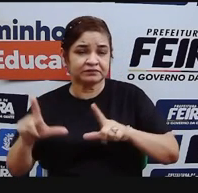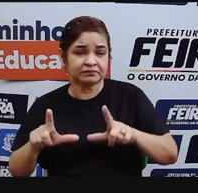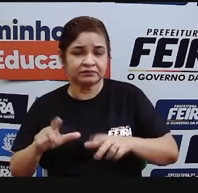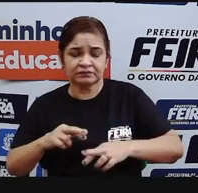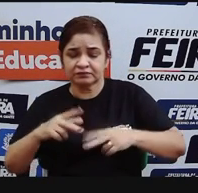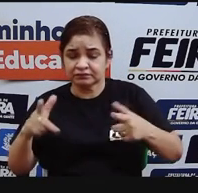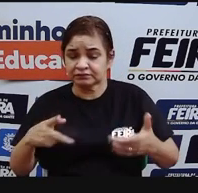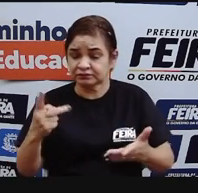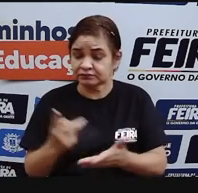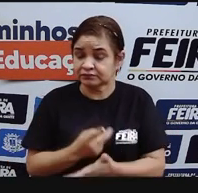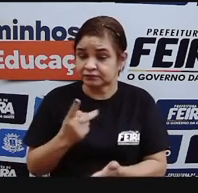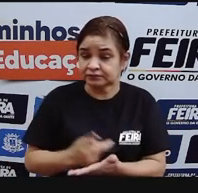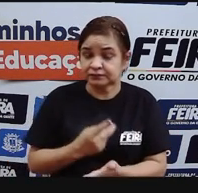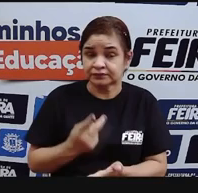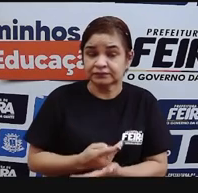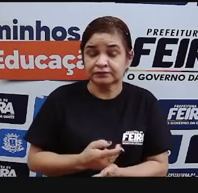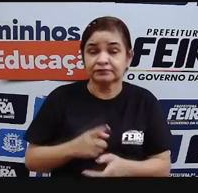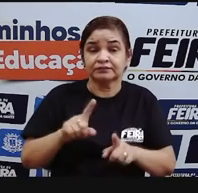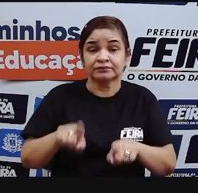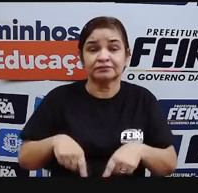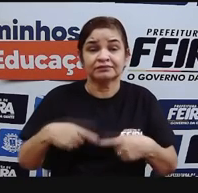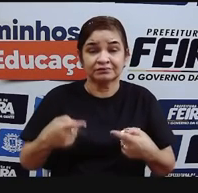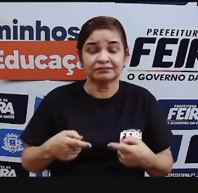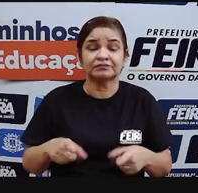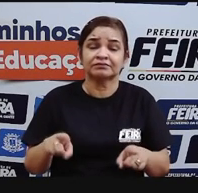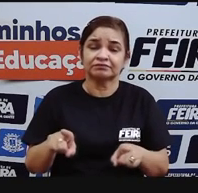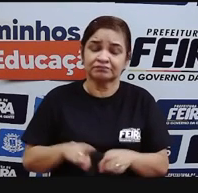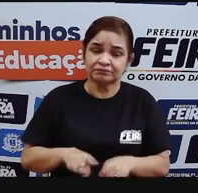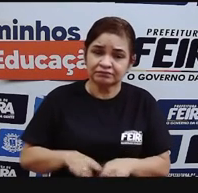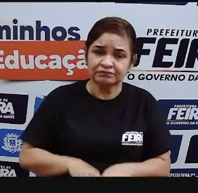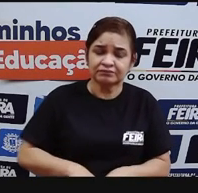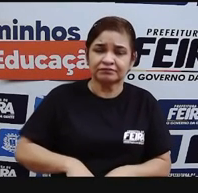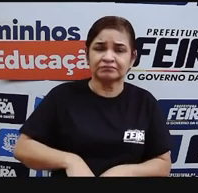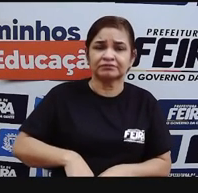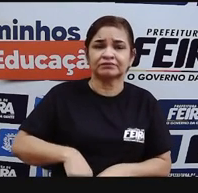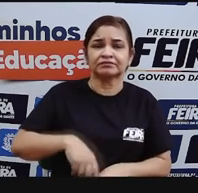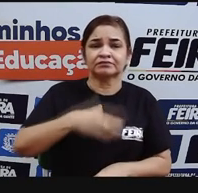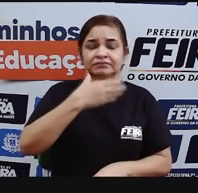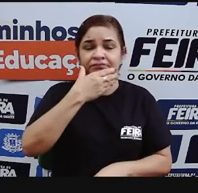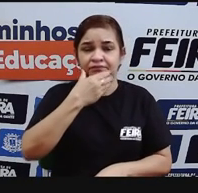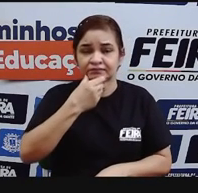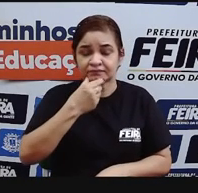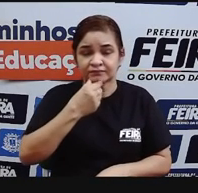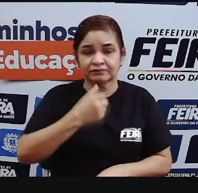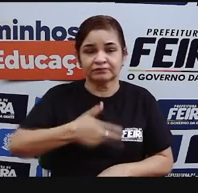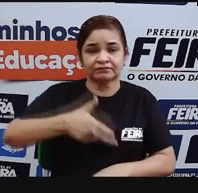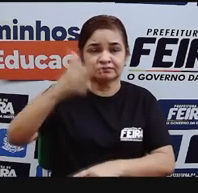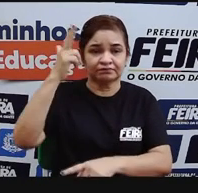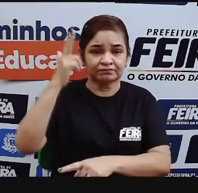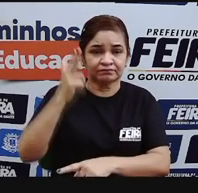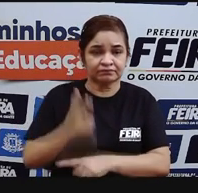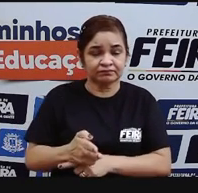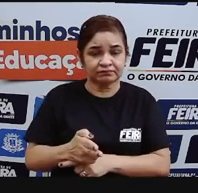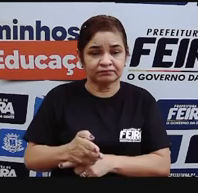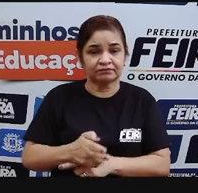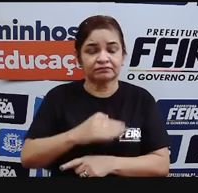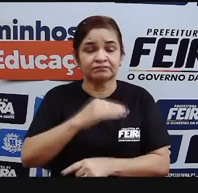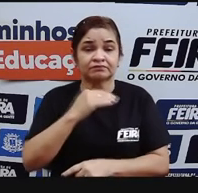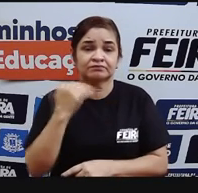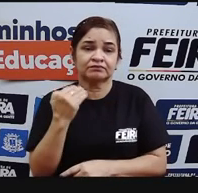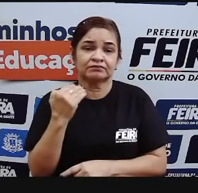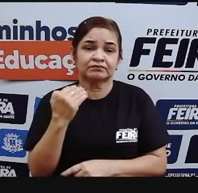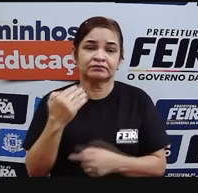ocorreram, e ainda assim, o agressor dessas mulheres parte para o ato final, que é o